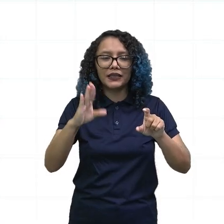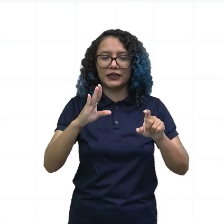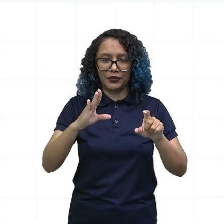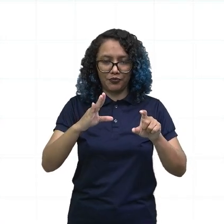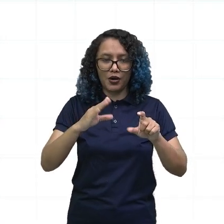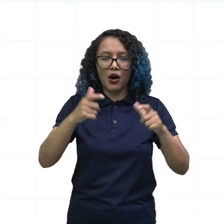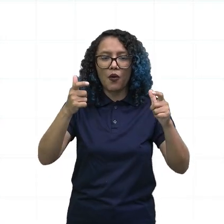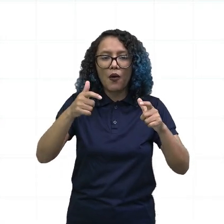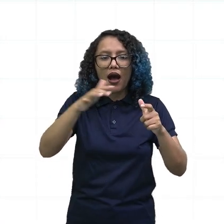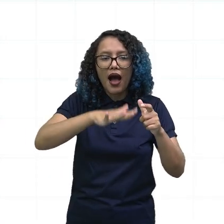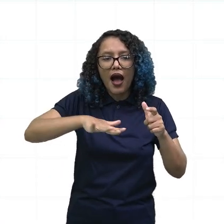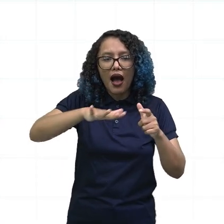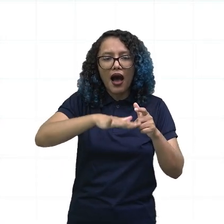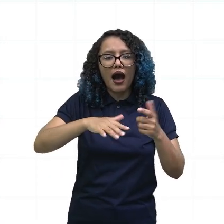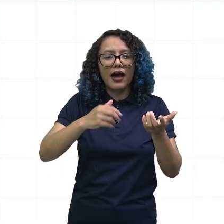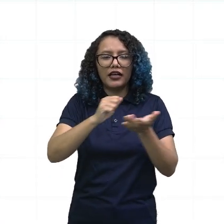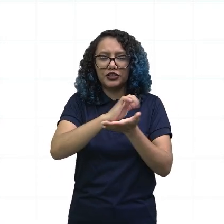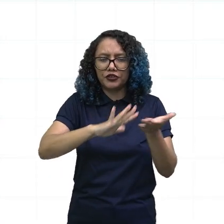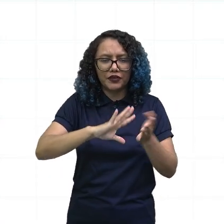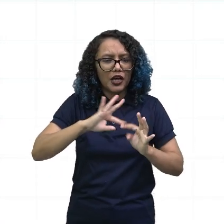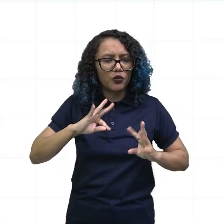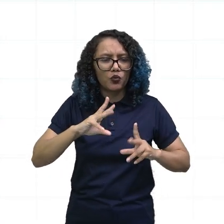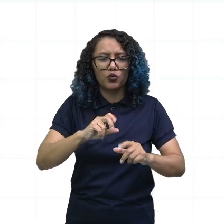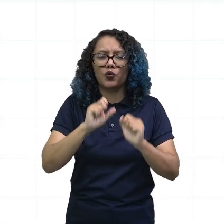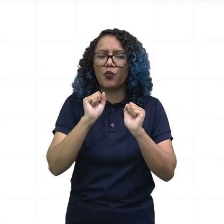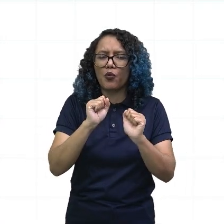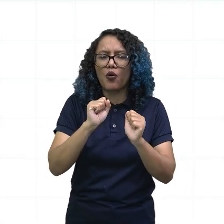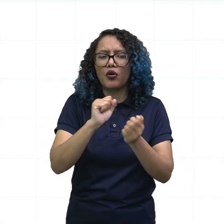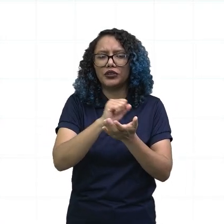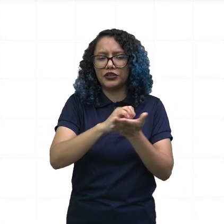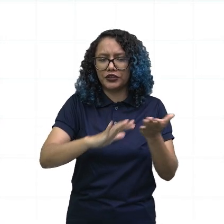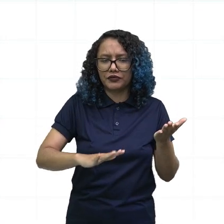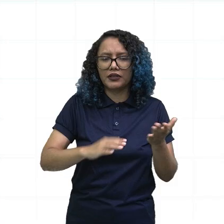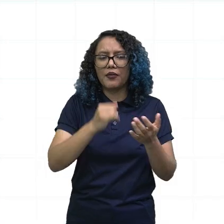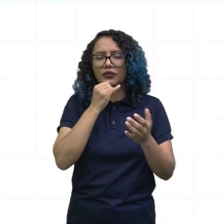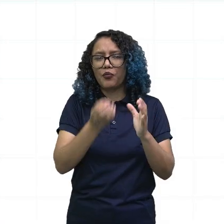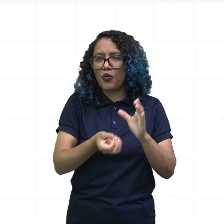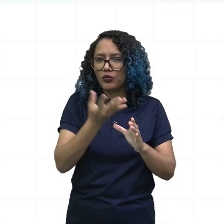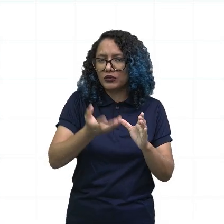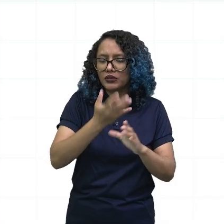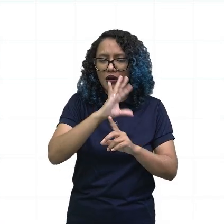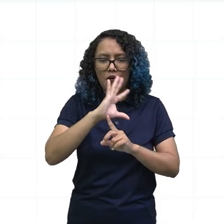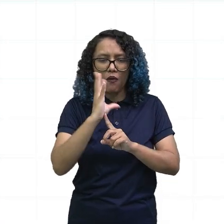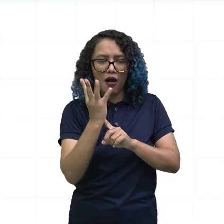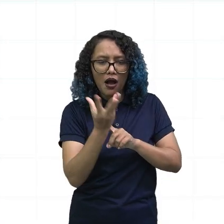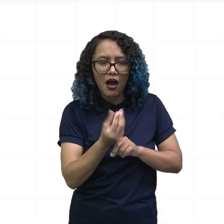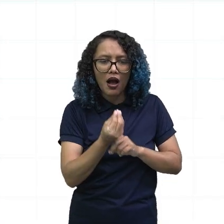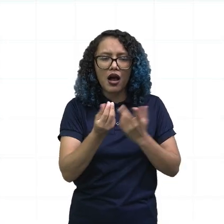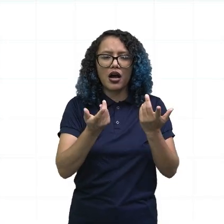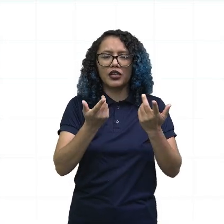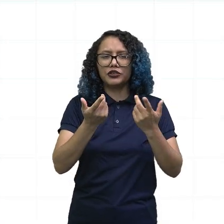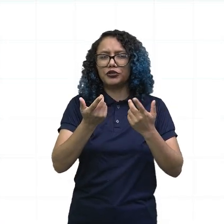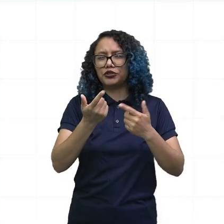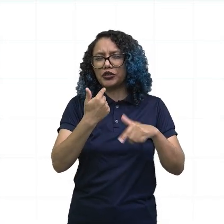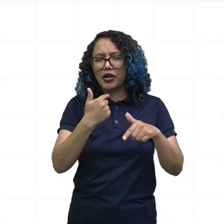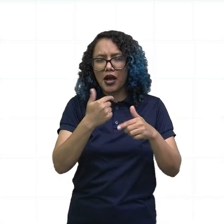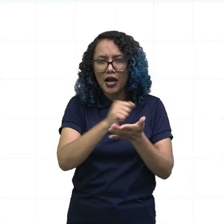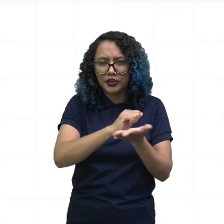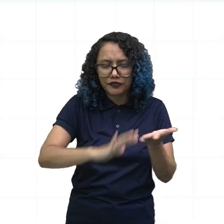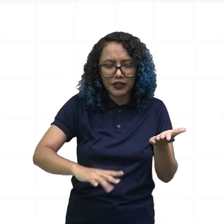são reunidos, pode incluir atividades, produções artísticas, trabalhos